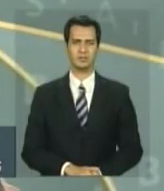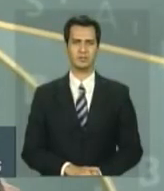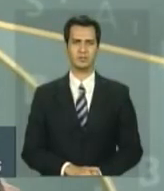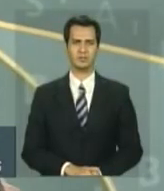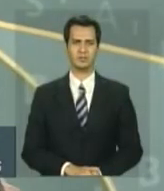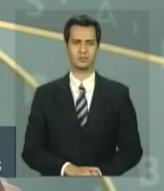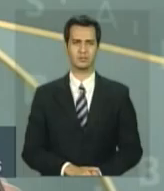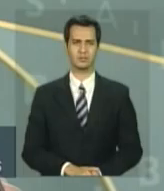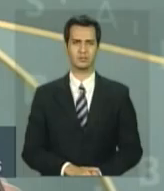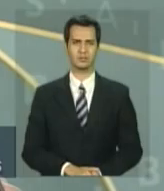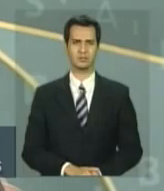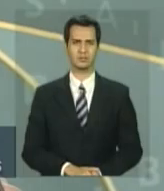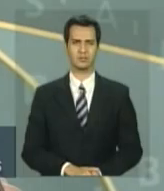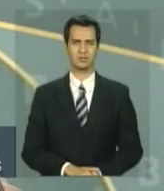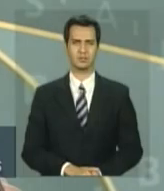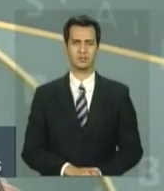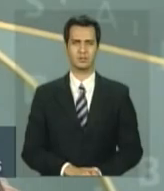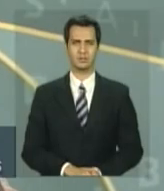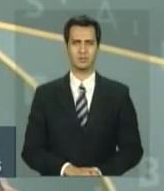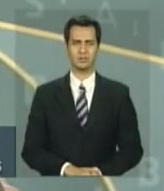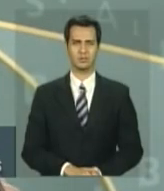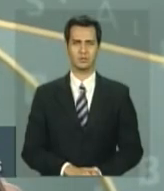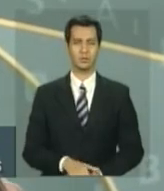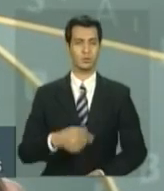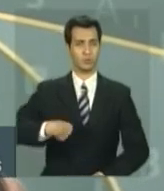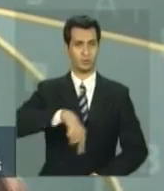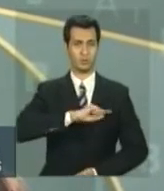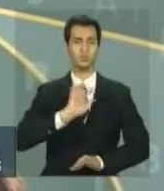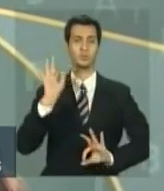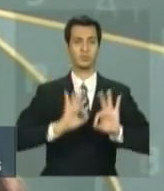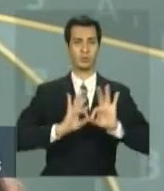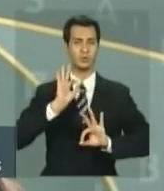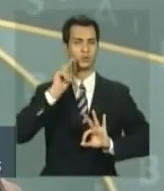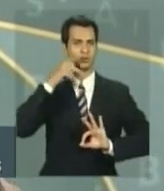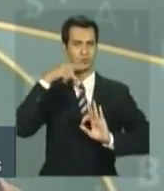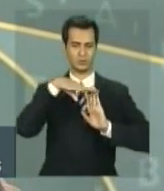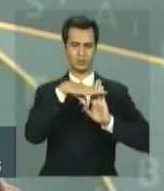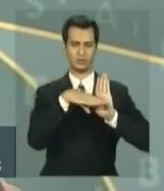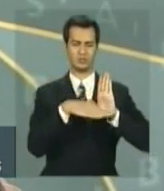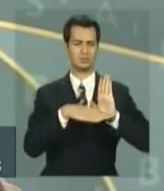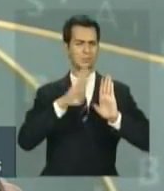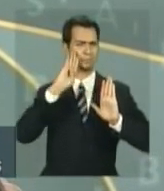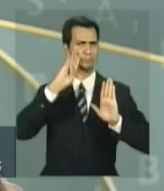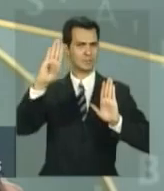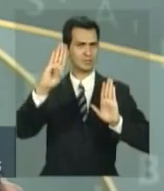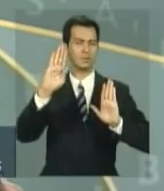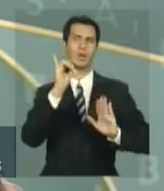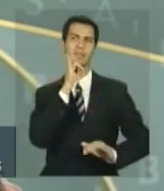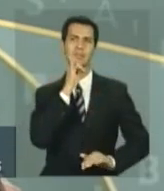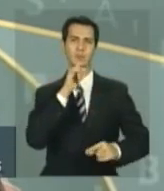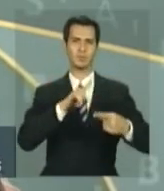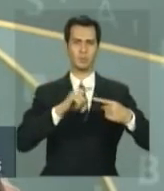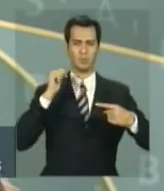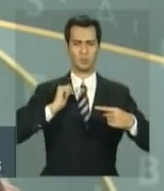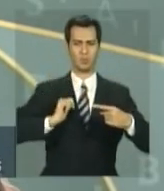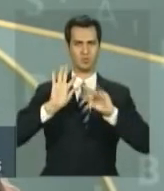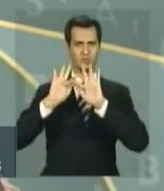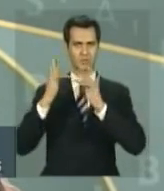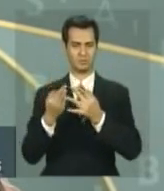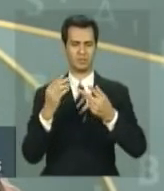em nossos programas mais importantes, como Bolsa Família, o Brasil Sem